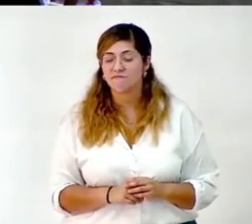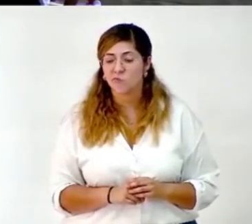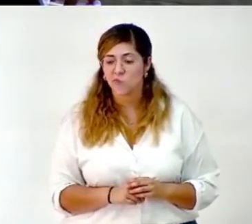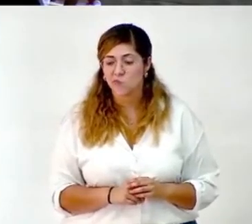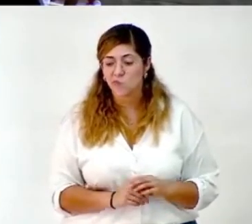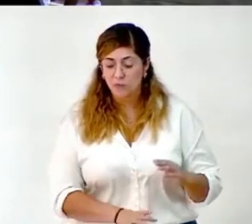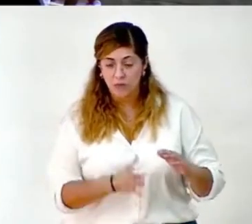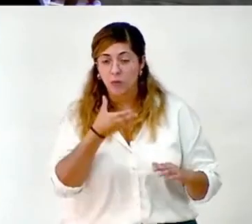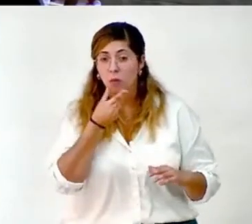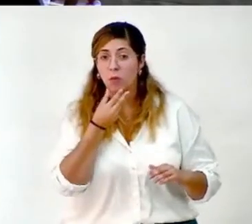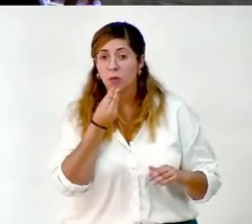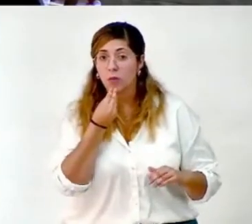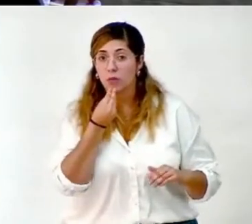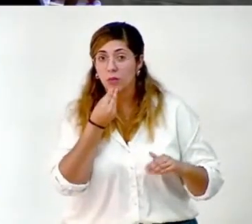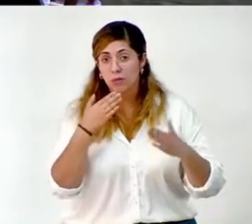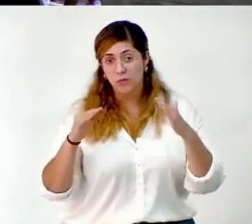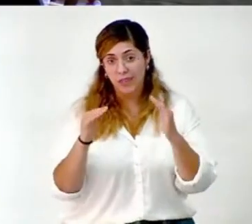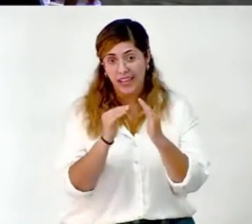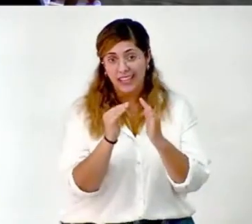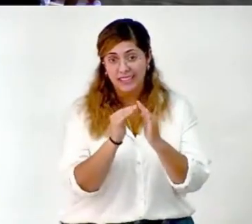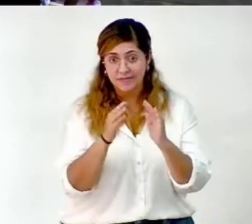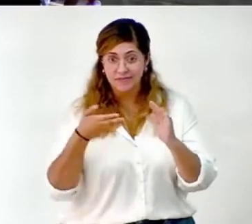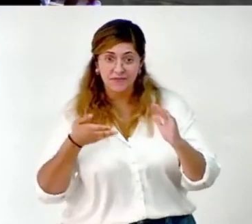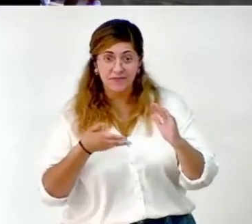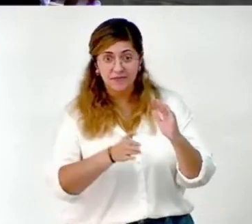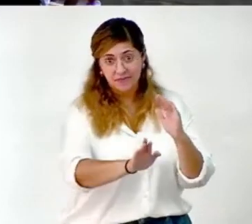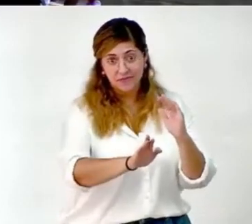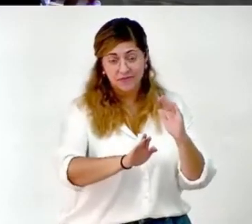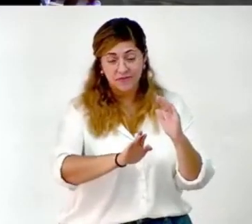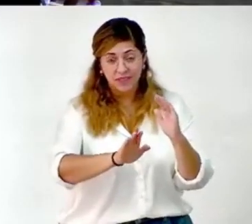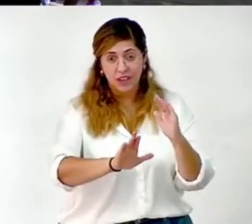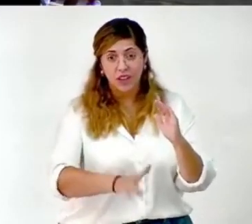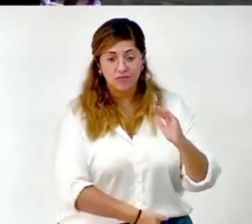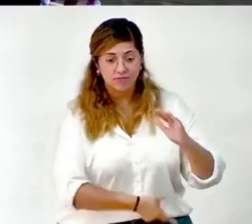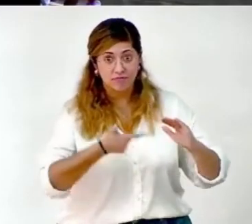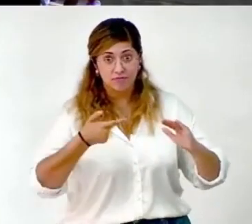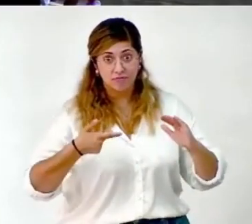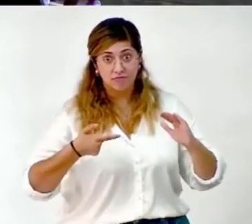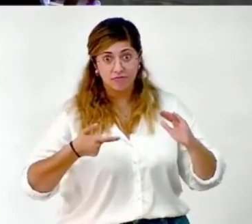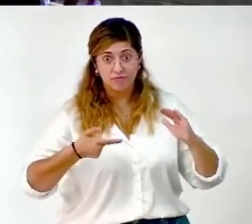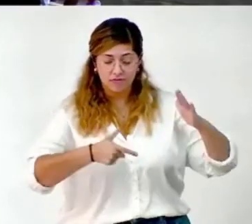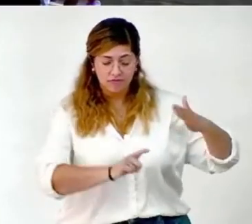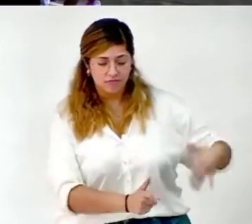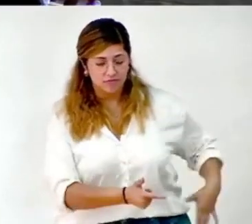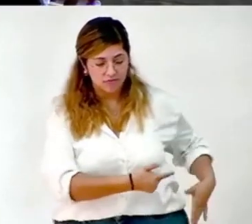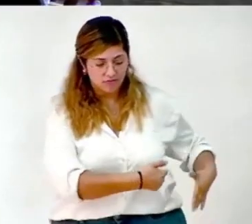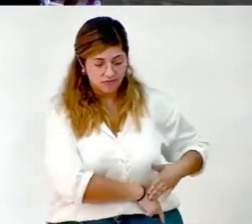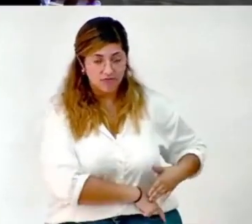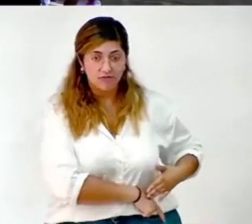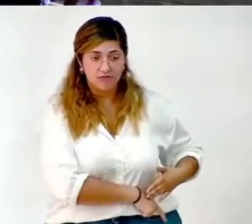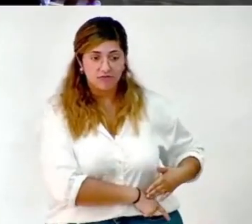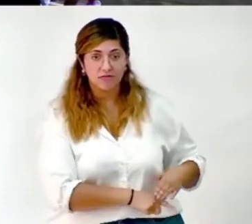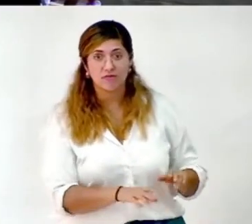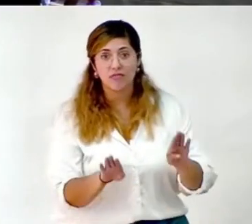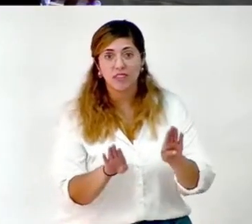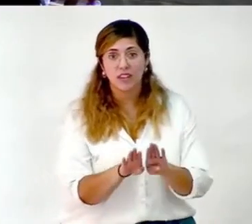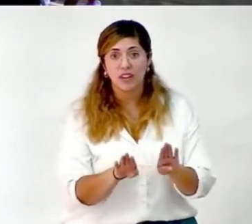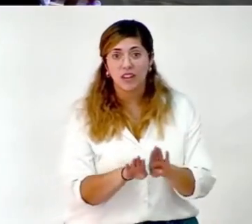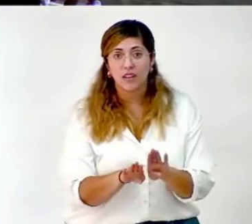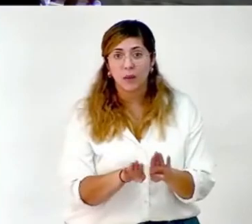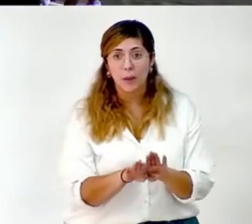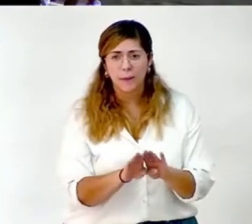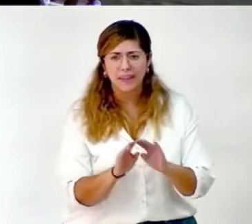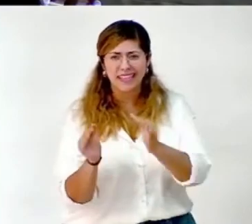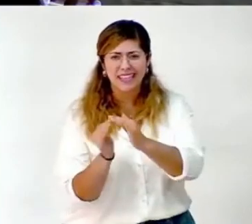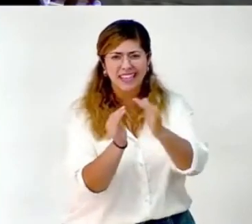Populações que moram basicamente, ou na maioria dos lugares ali no interior do nordeste dos Estados